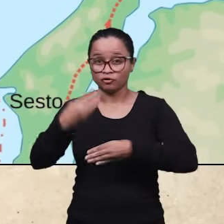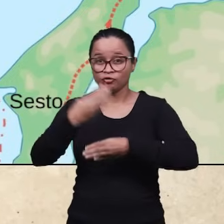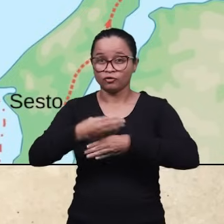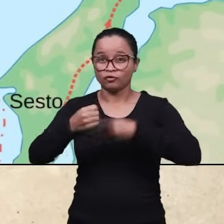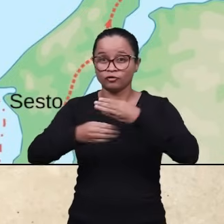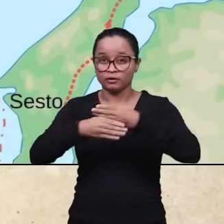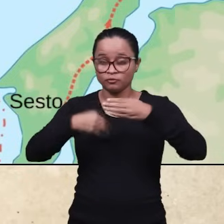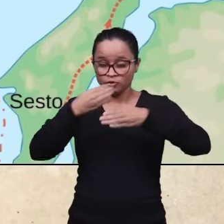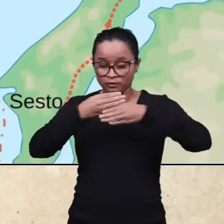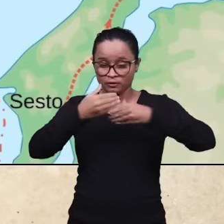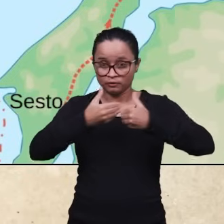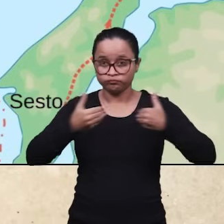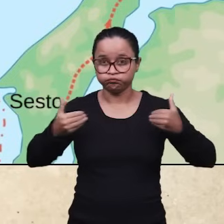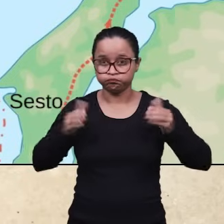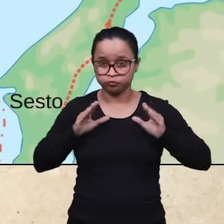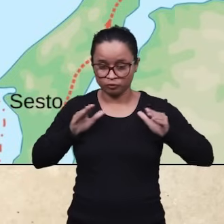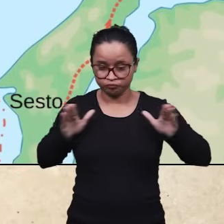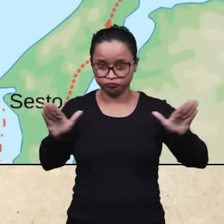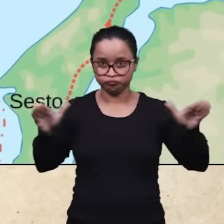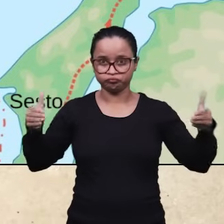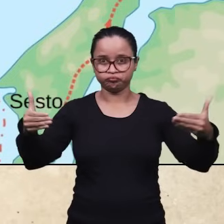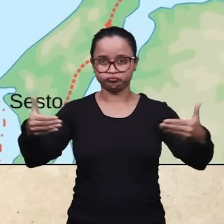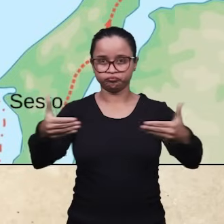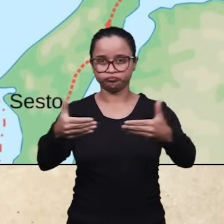chegando lá, de manhã cedo,